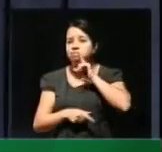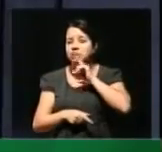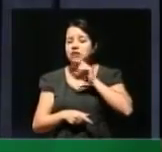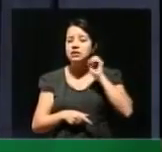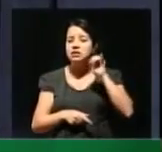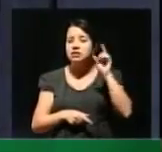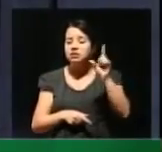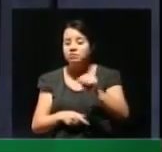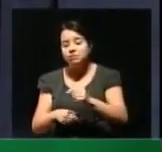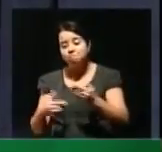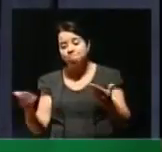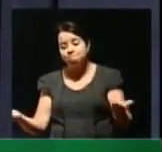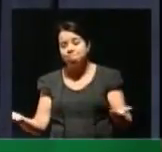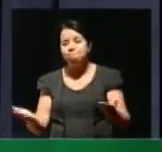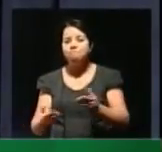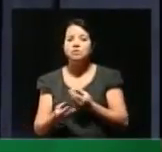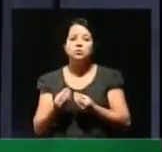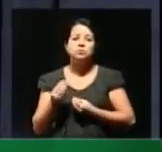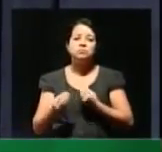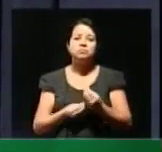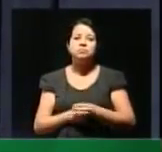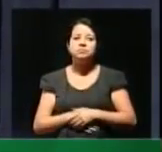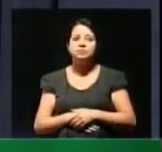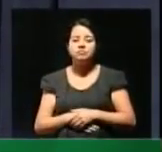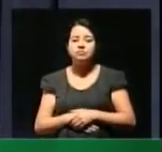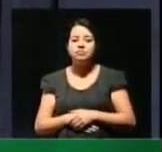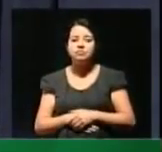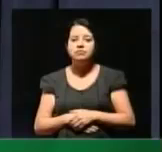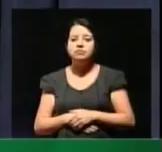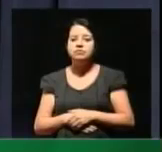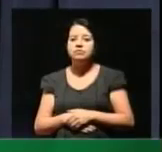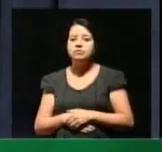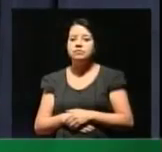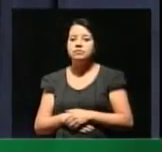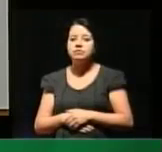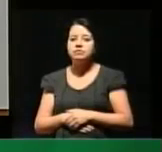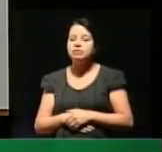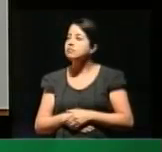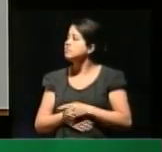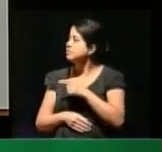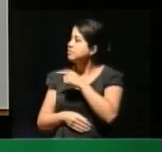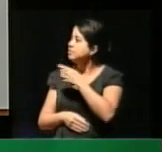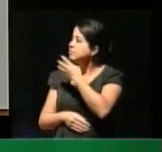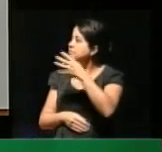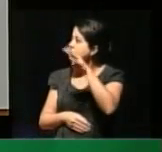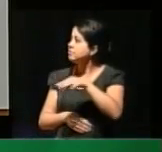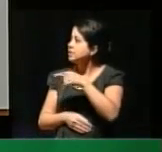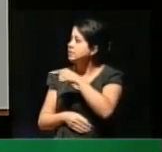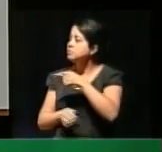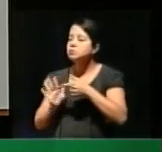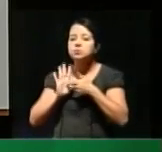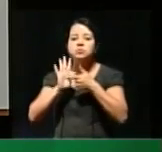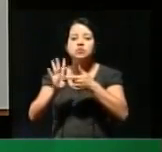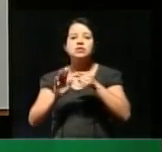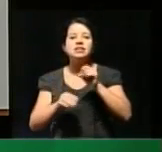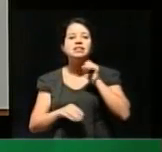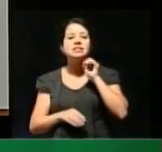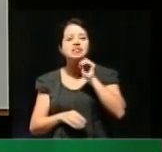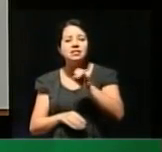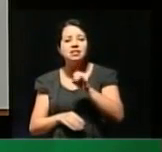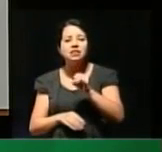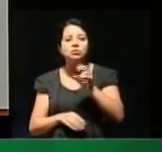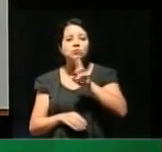no dinheiro americano. Então, essa matriz foi utilizada para dizer, olha, se a gente aplicar bem e chegar